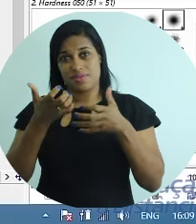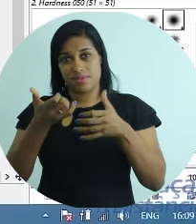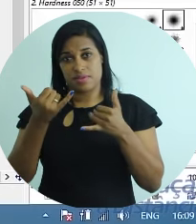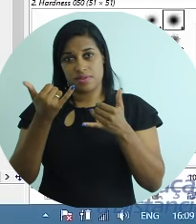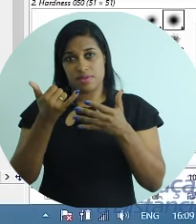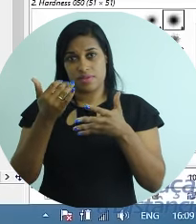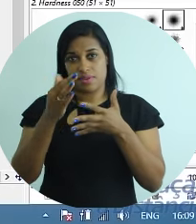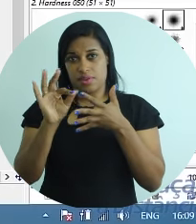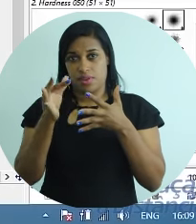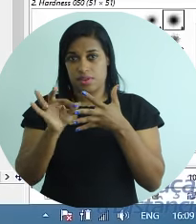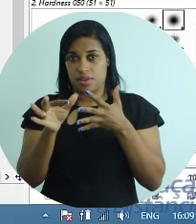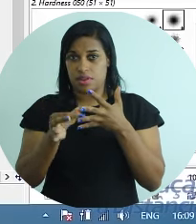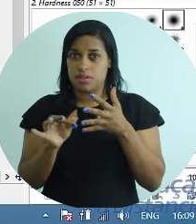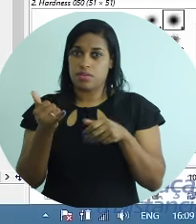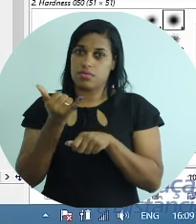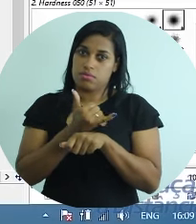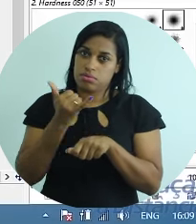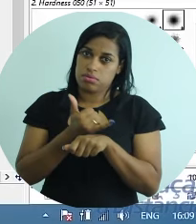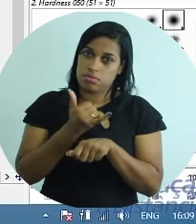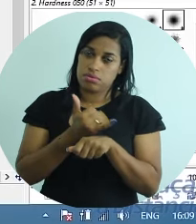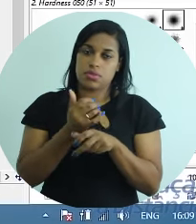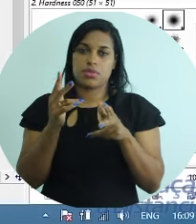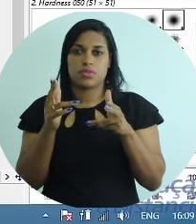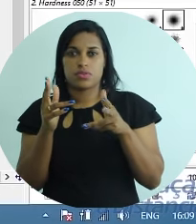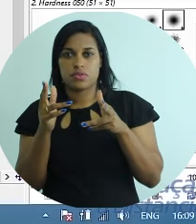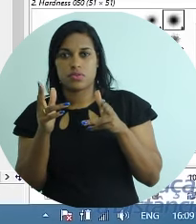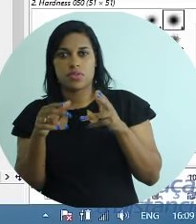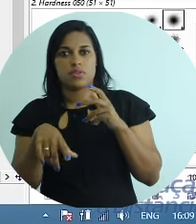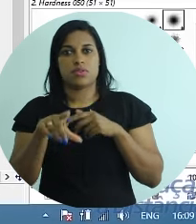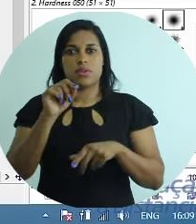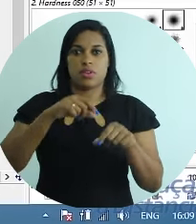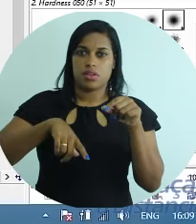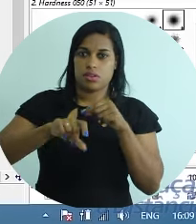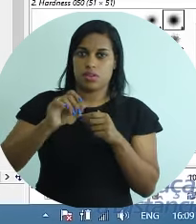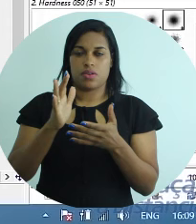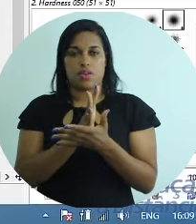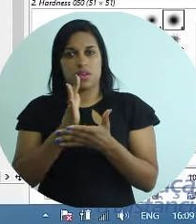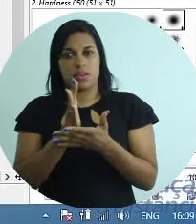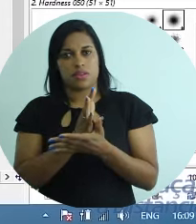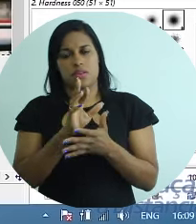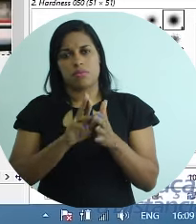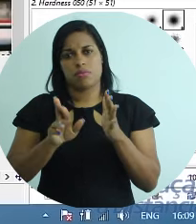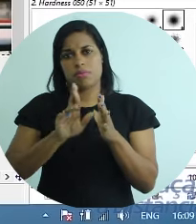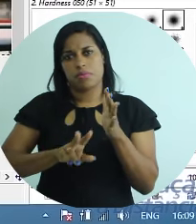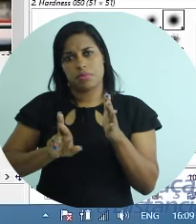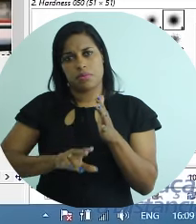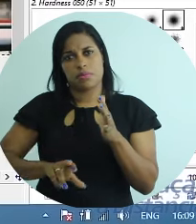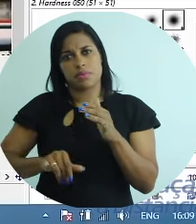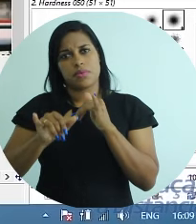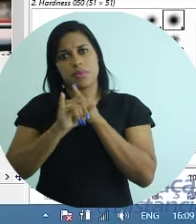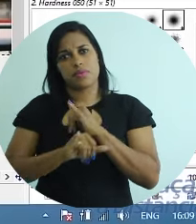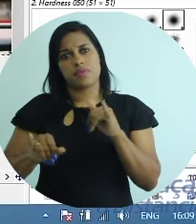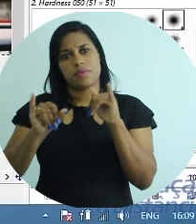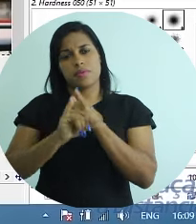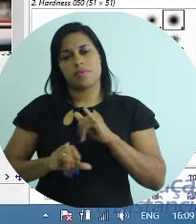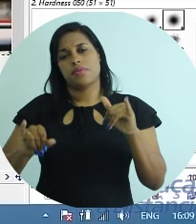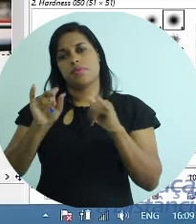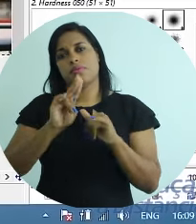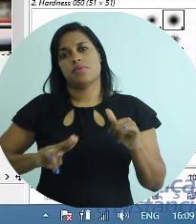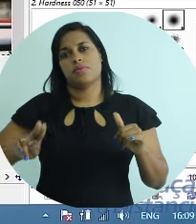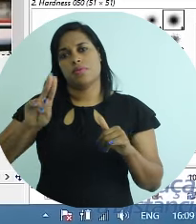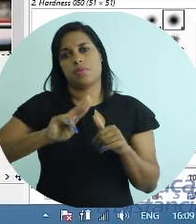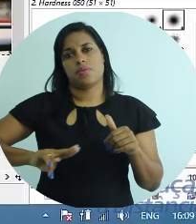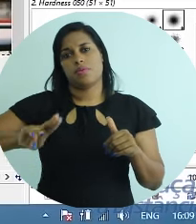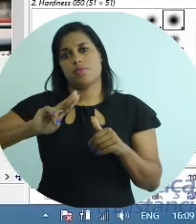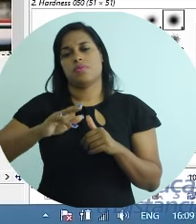ferramentas aqui de corte, seleção no seu caderno, tem várias informações extras relacionadas ao uso e